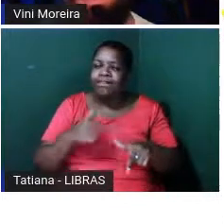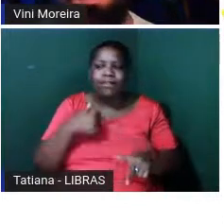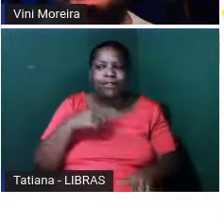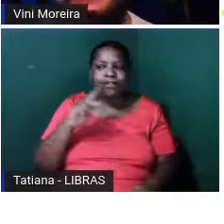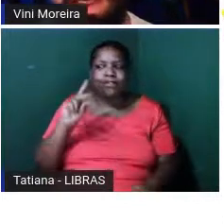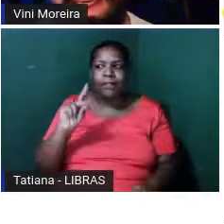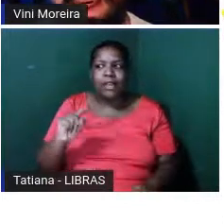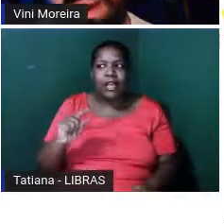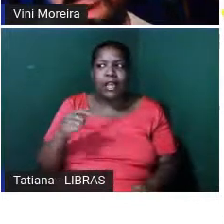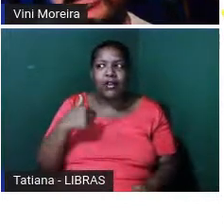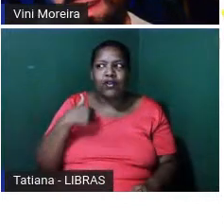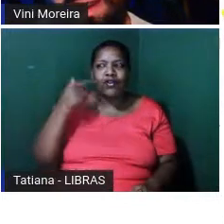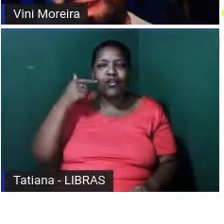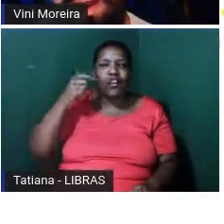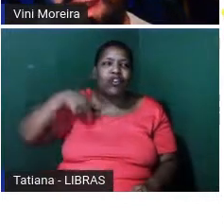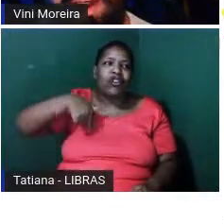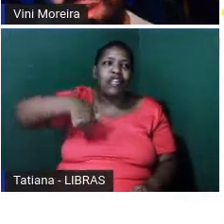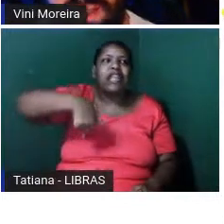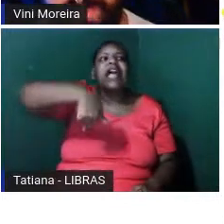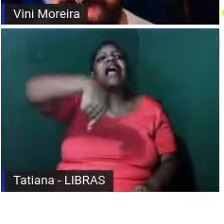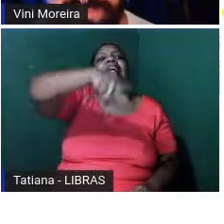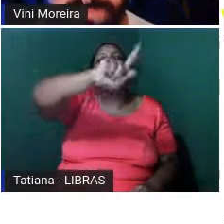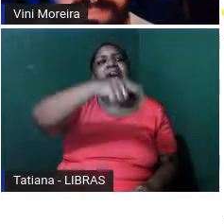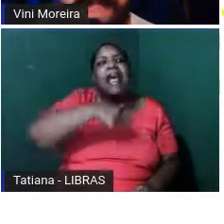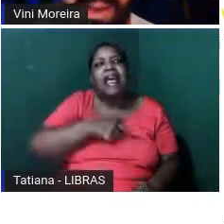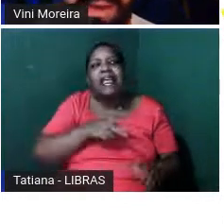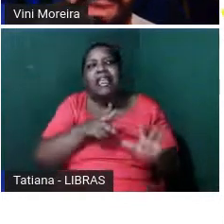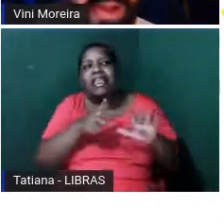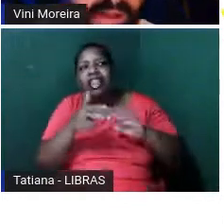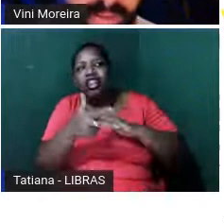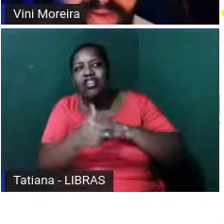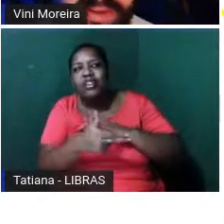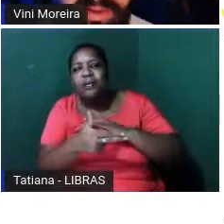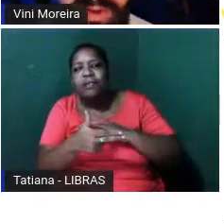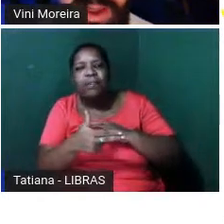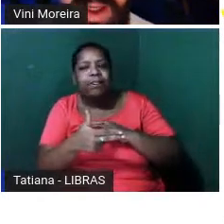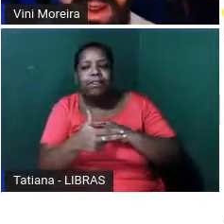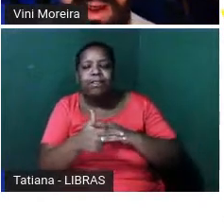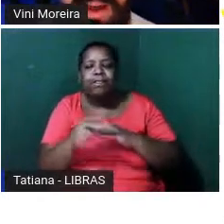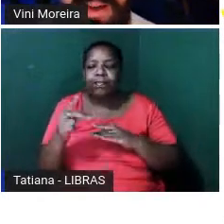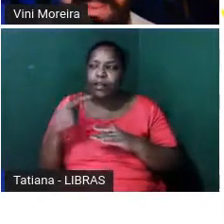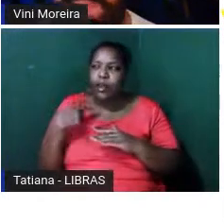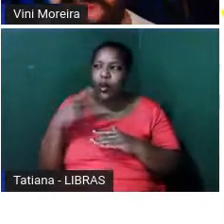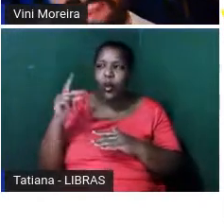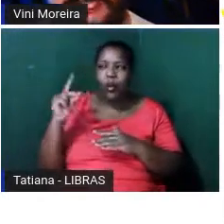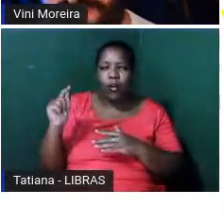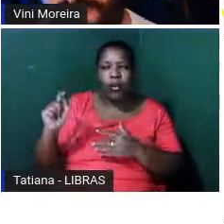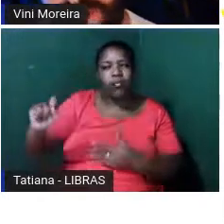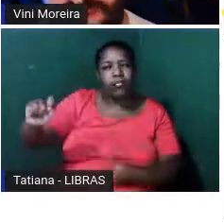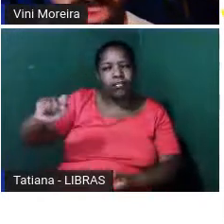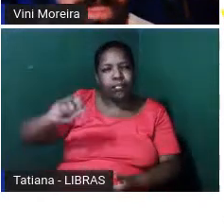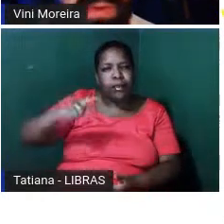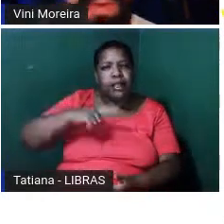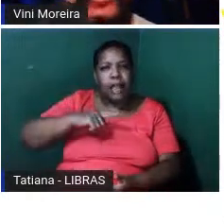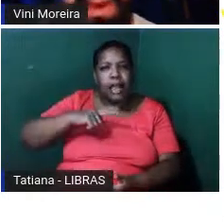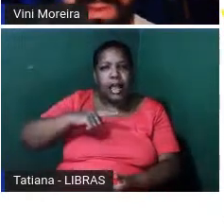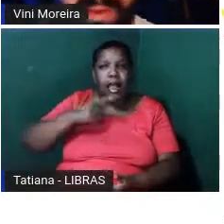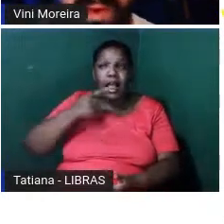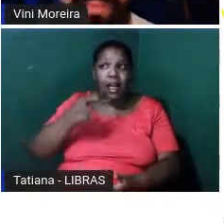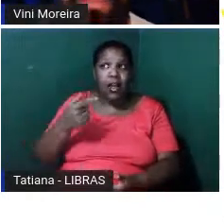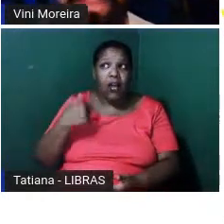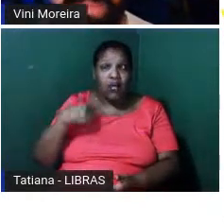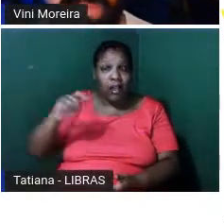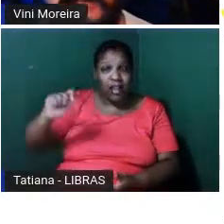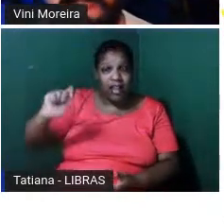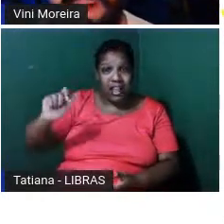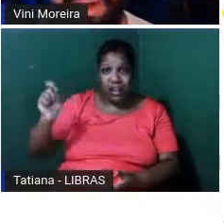dar condições para a gente sair e está e só vai lá condição sair filmar Desculpa aí só